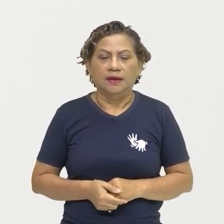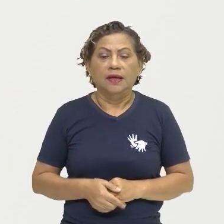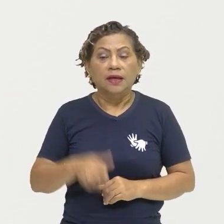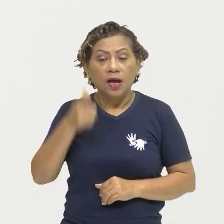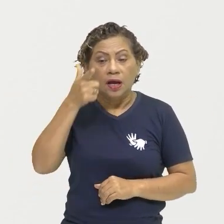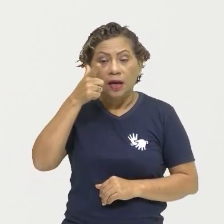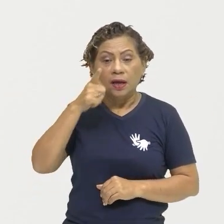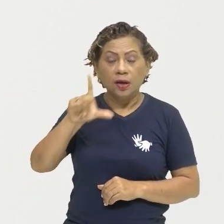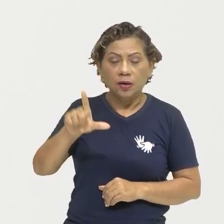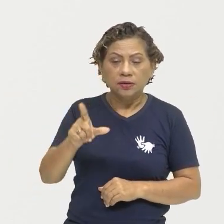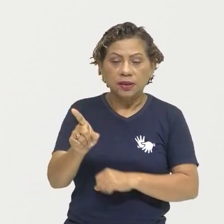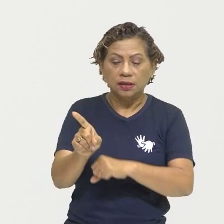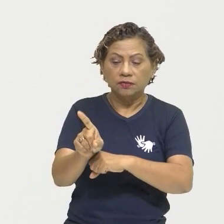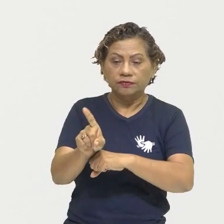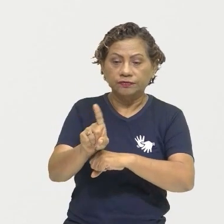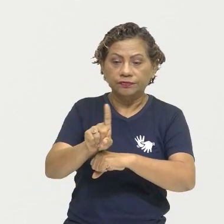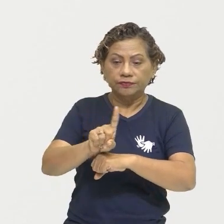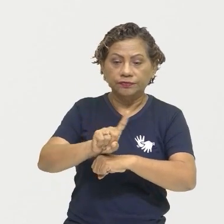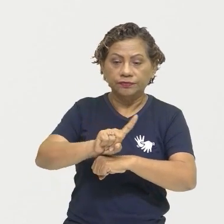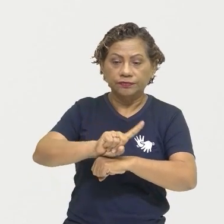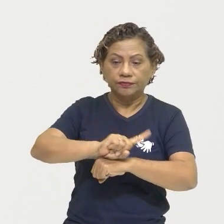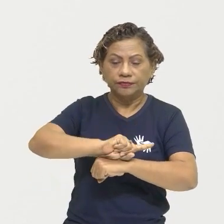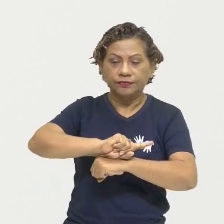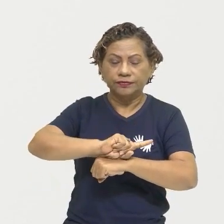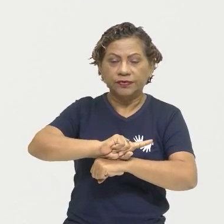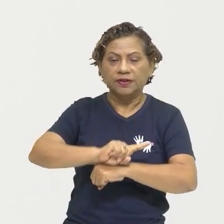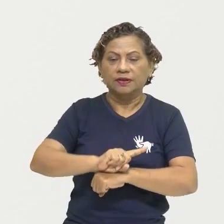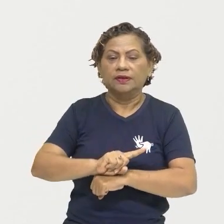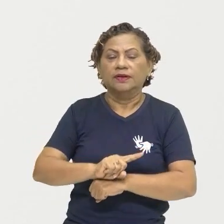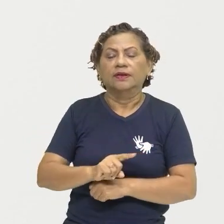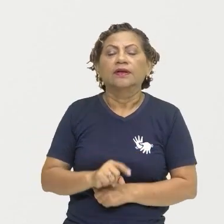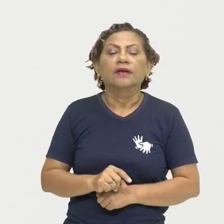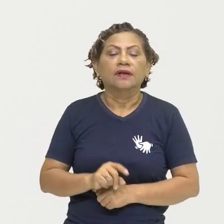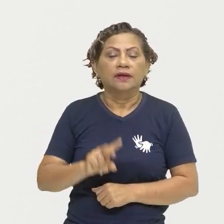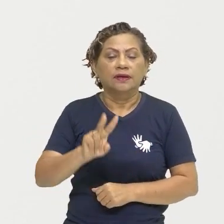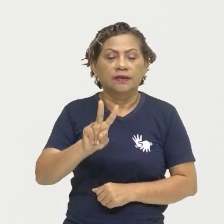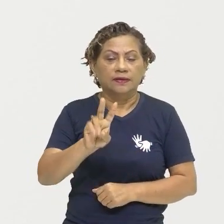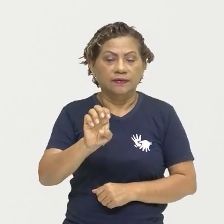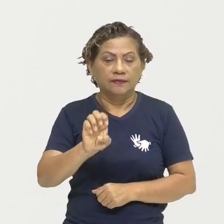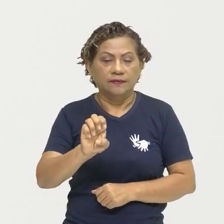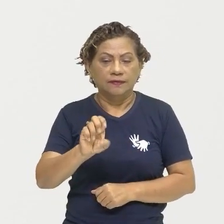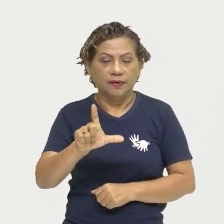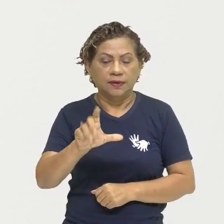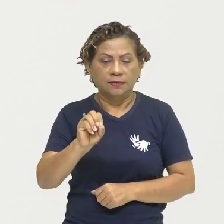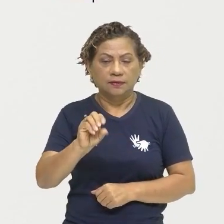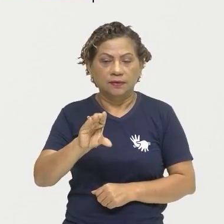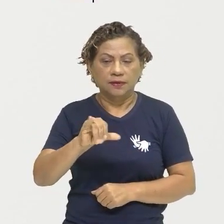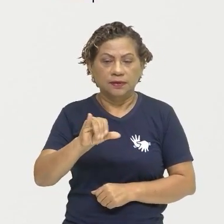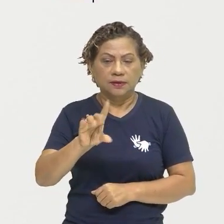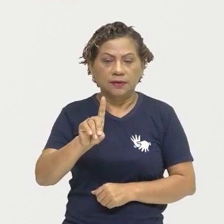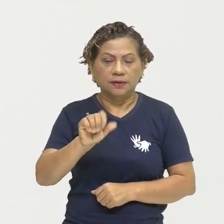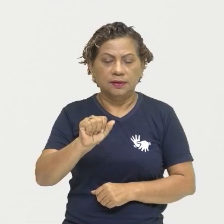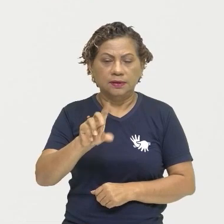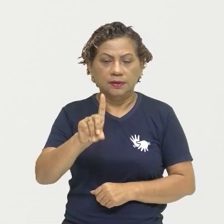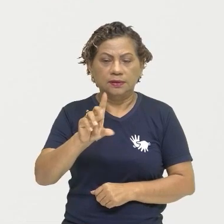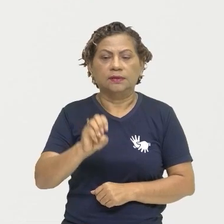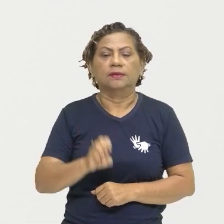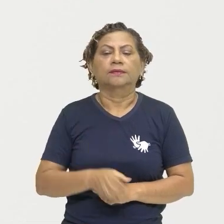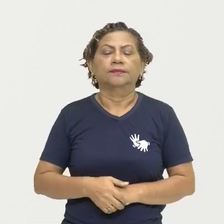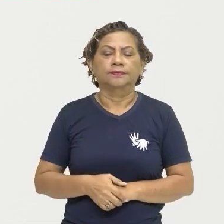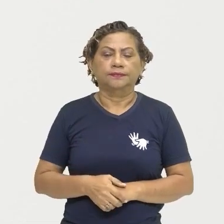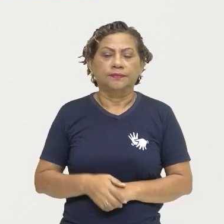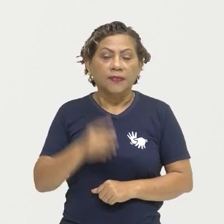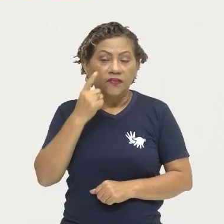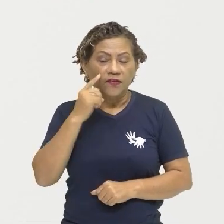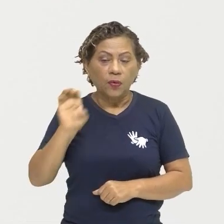meio de conjunção. Eu estou aqui, ó, essas duas são assindéticas, elas não têm síndeto. Porém, a terceira já tem aqui o